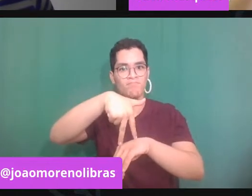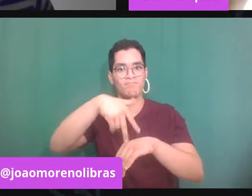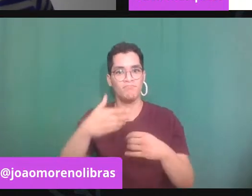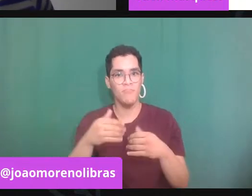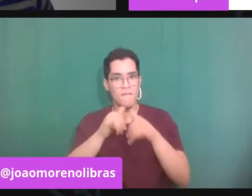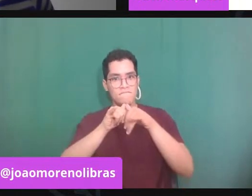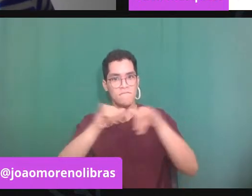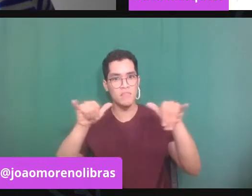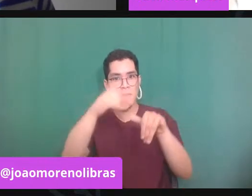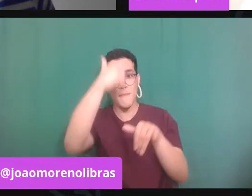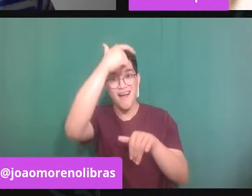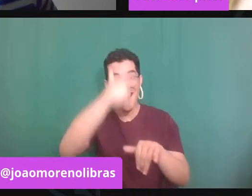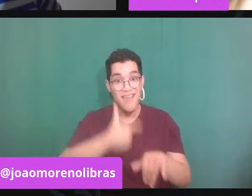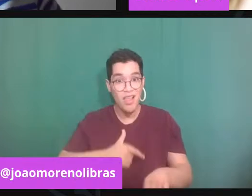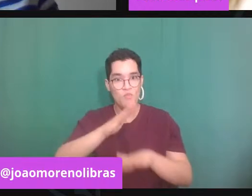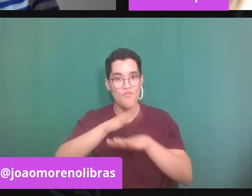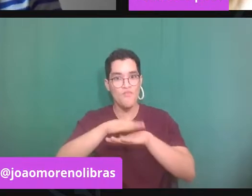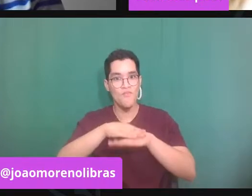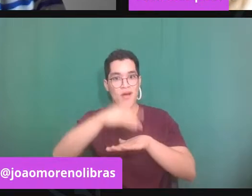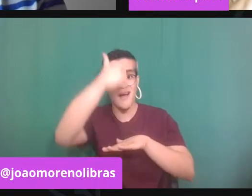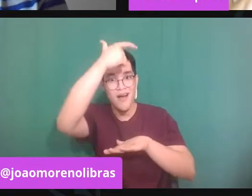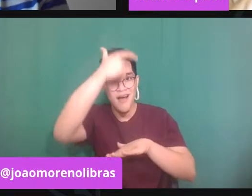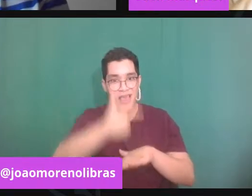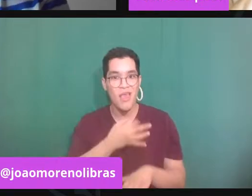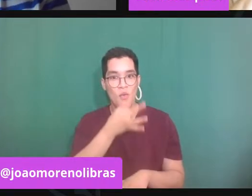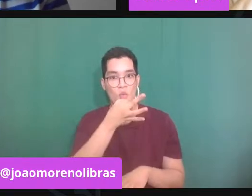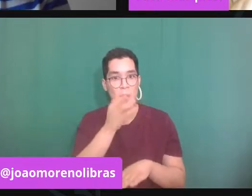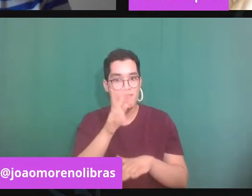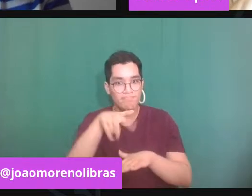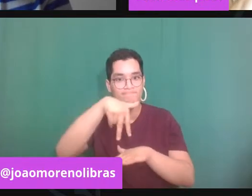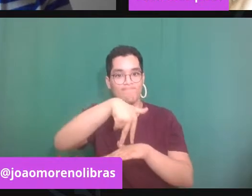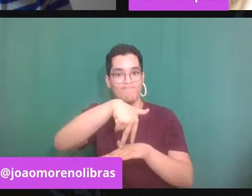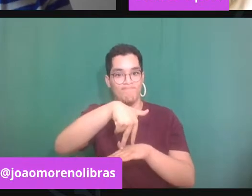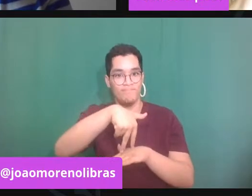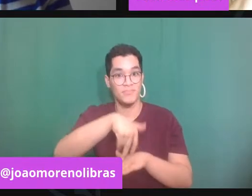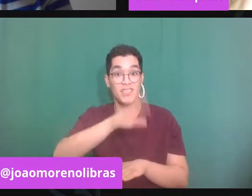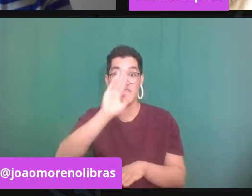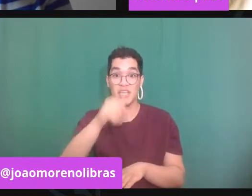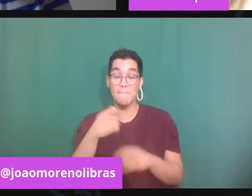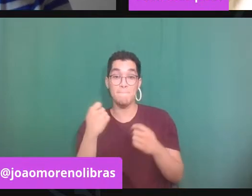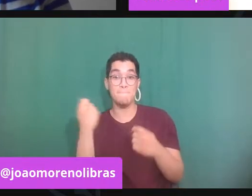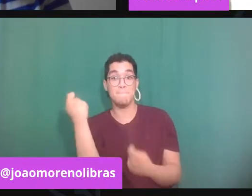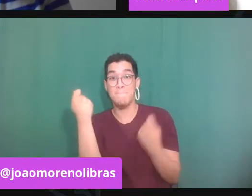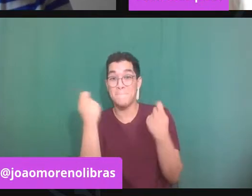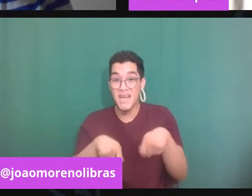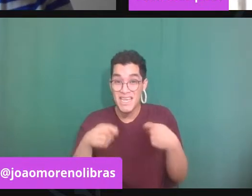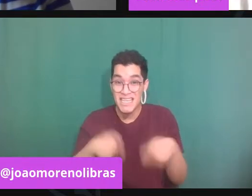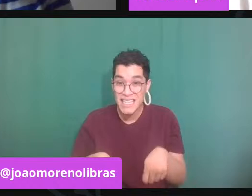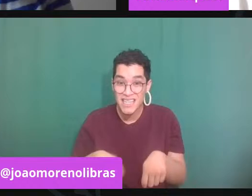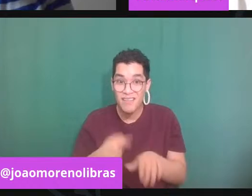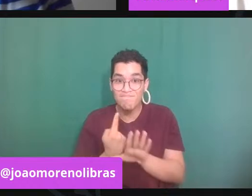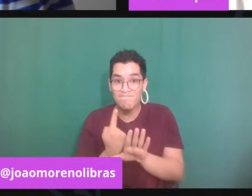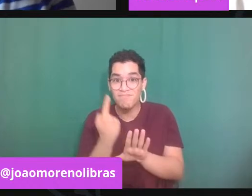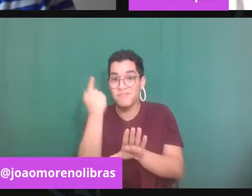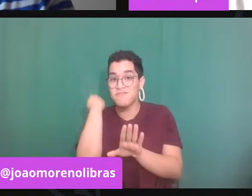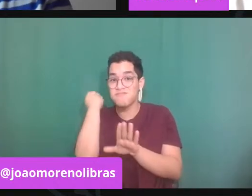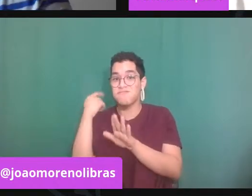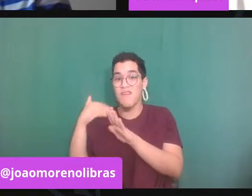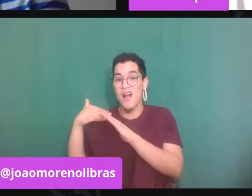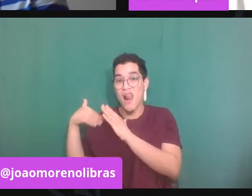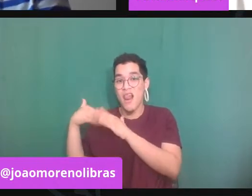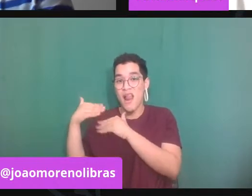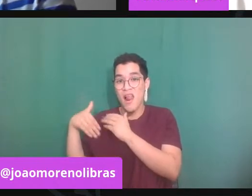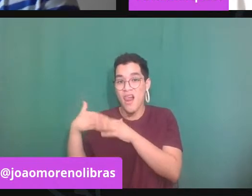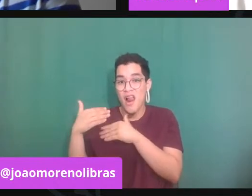já desde os primeiros anos de ensino, um trabalho, não um trabalho contínuo. Não sei